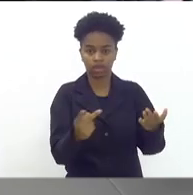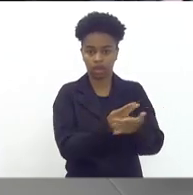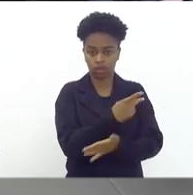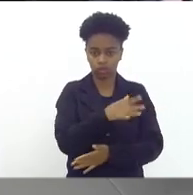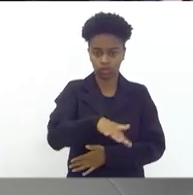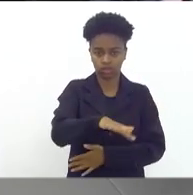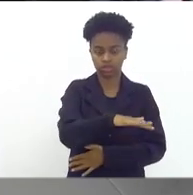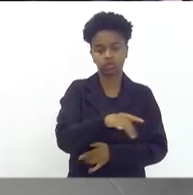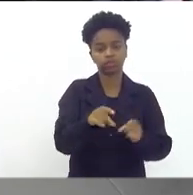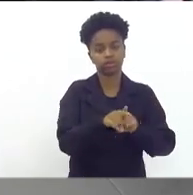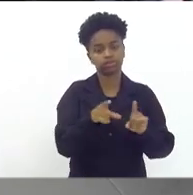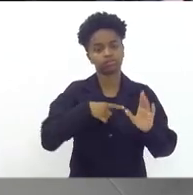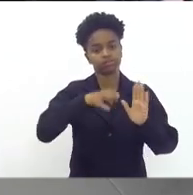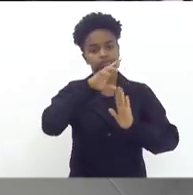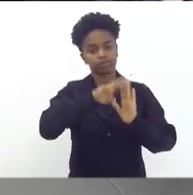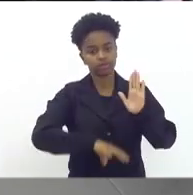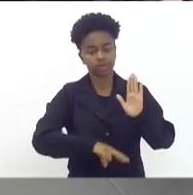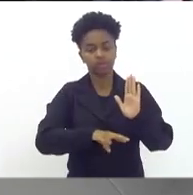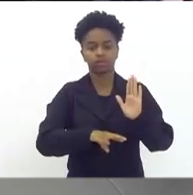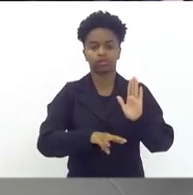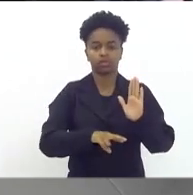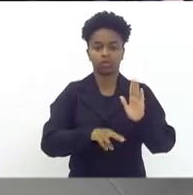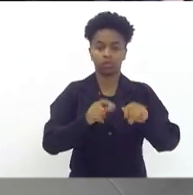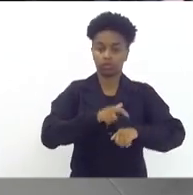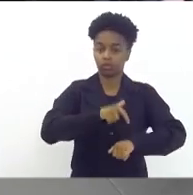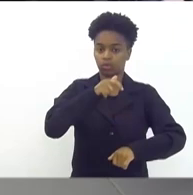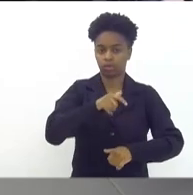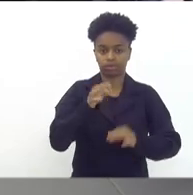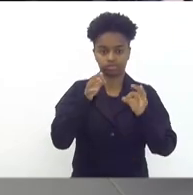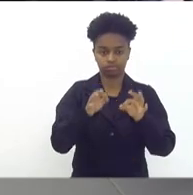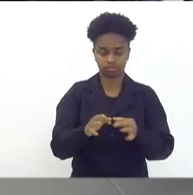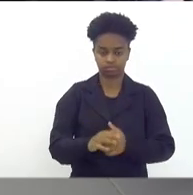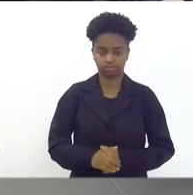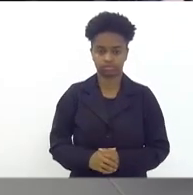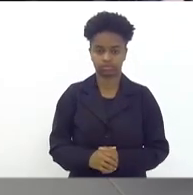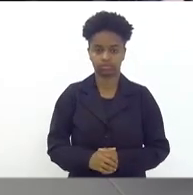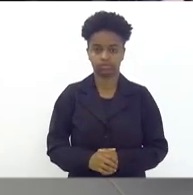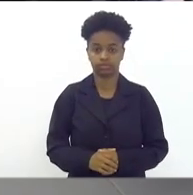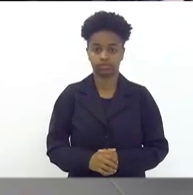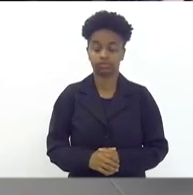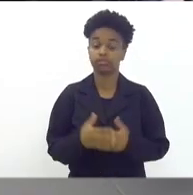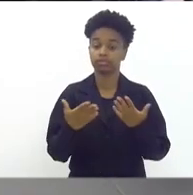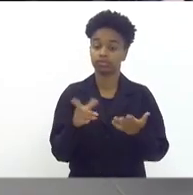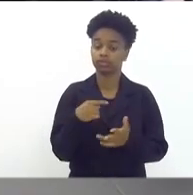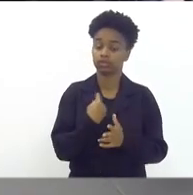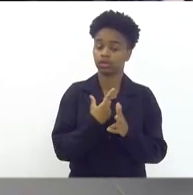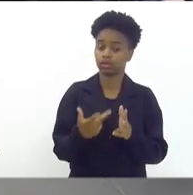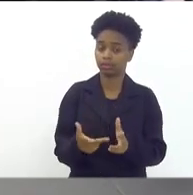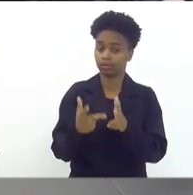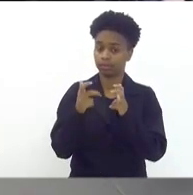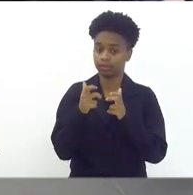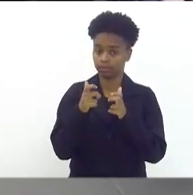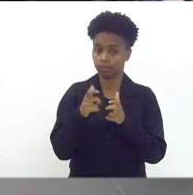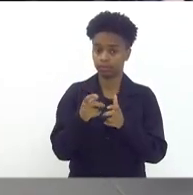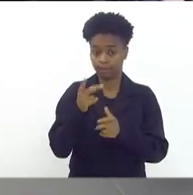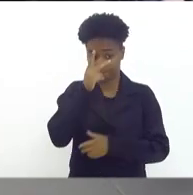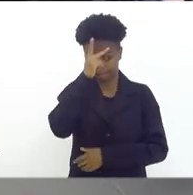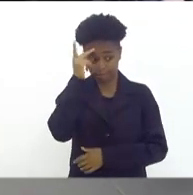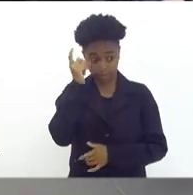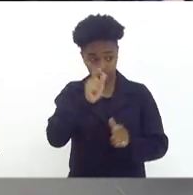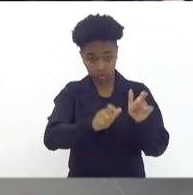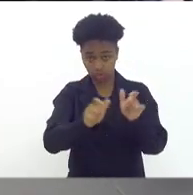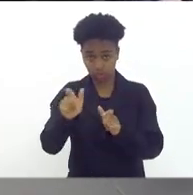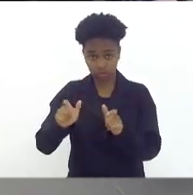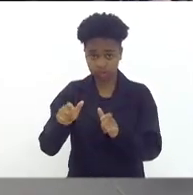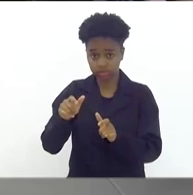já tem um relatório daqueles daquele fato naquele momento então é e a gente tem percebido o que as pessoas não têm